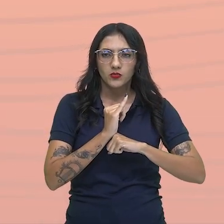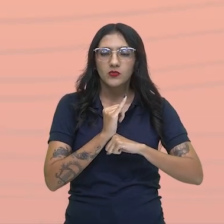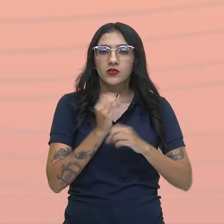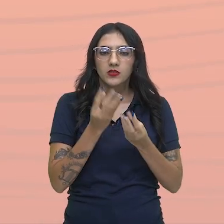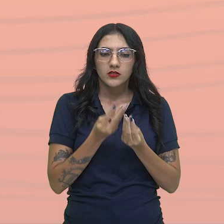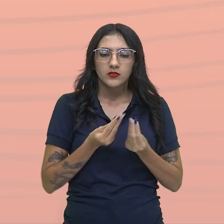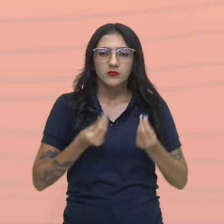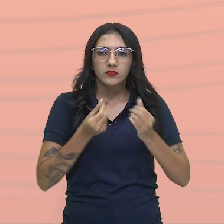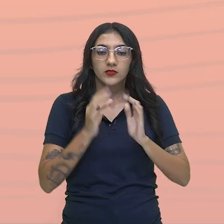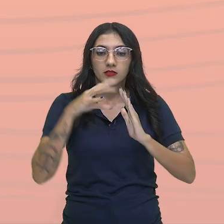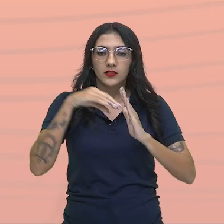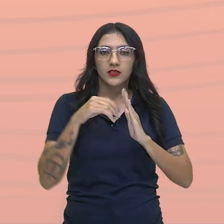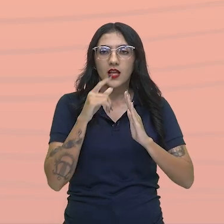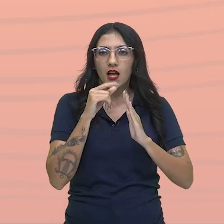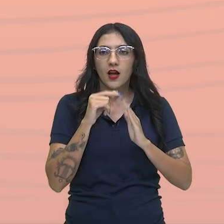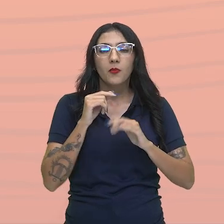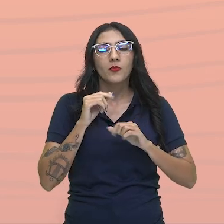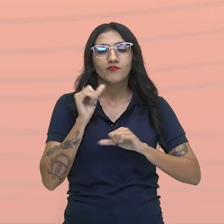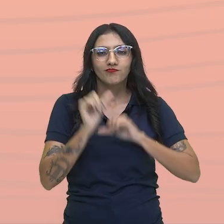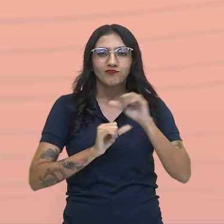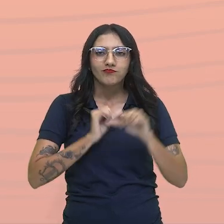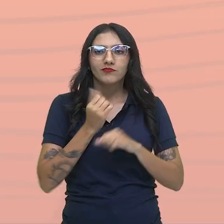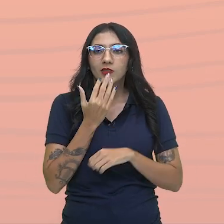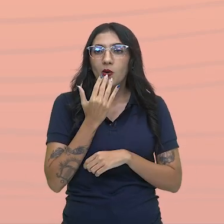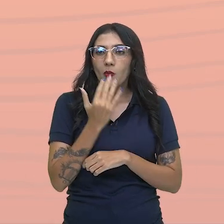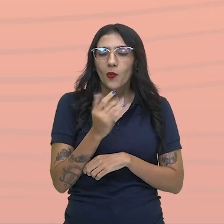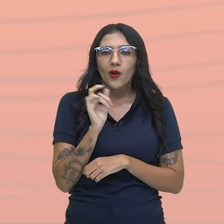solução, dando-lhe a coloração azulada